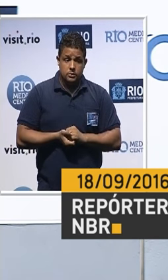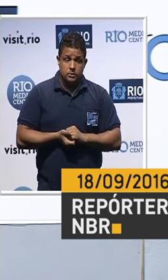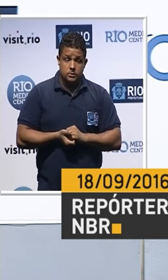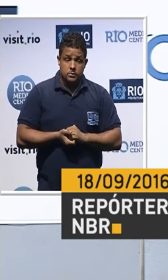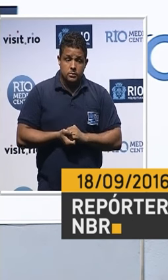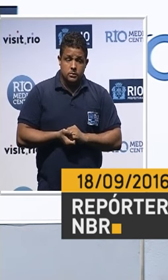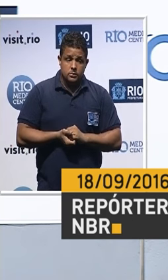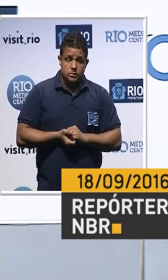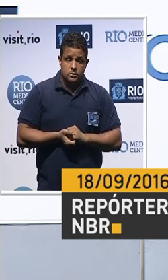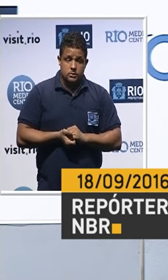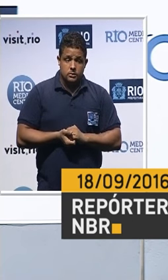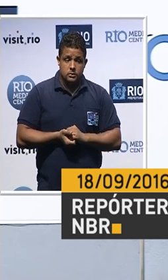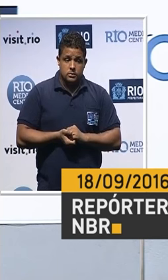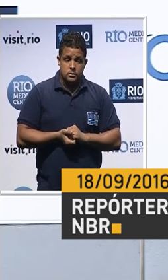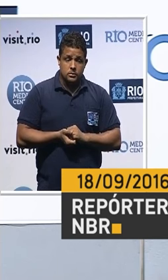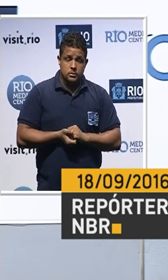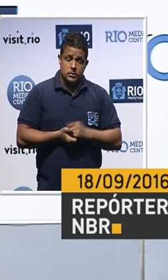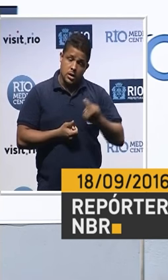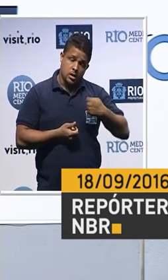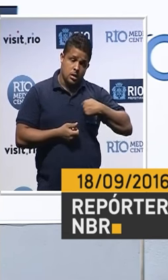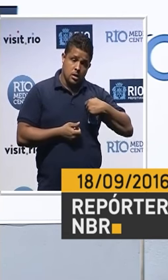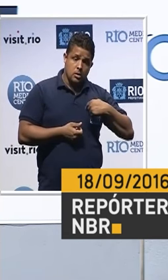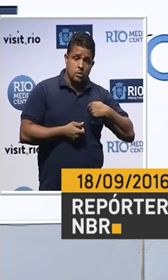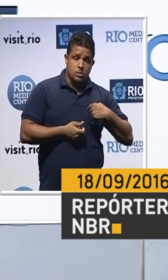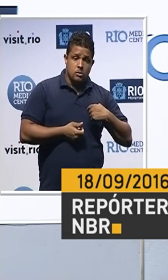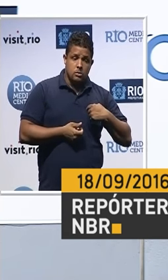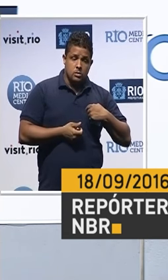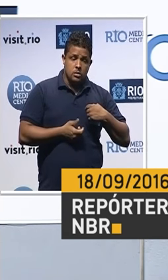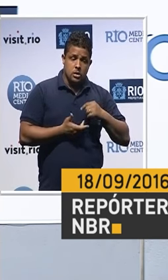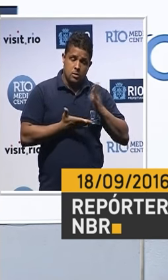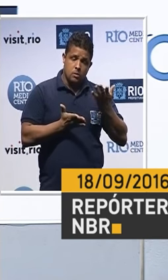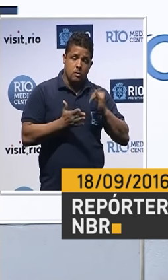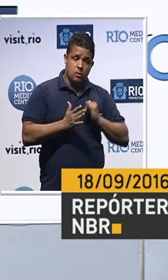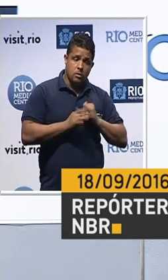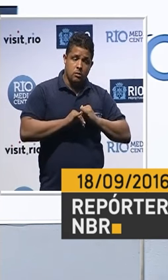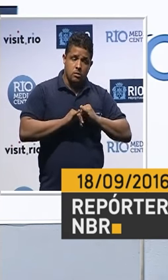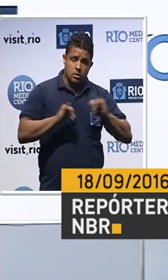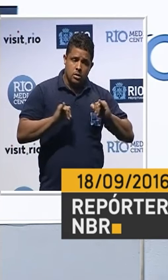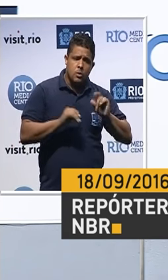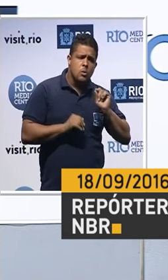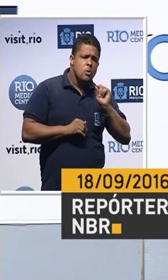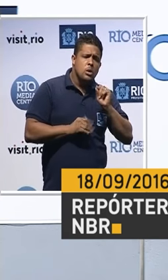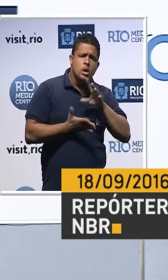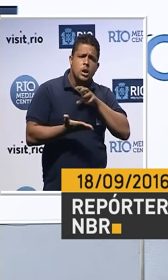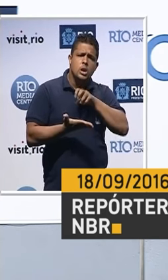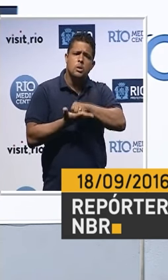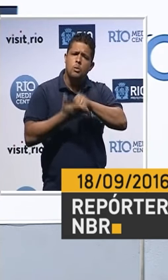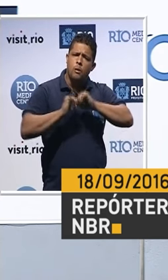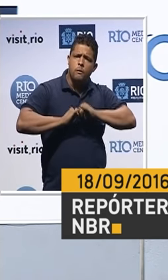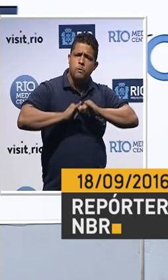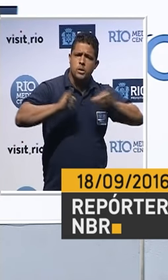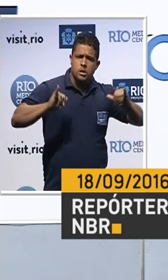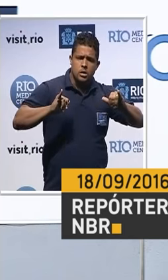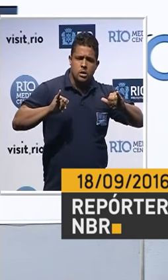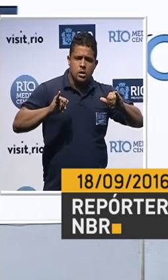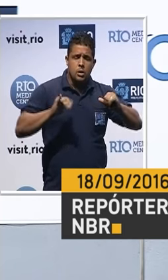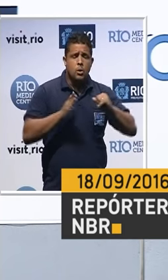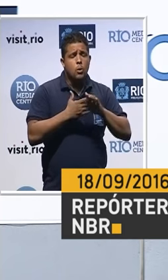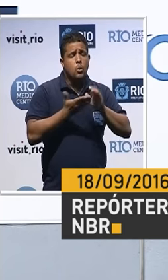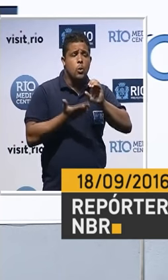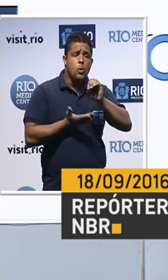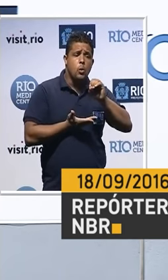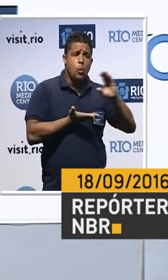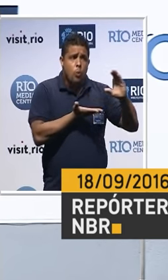eu tomo aqui a liberdade de fazer um registro. Na verdade, o